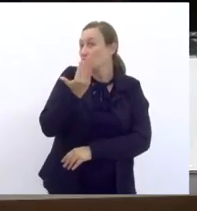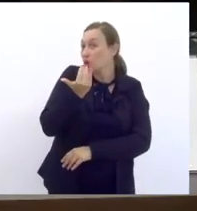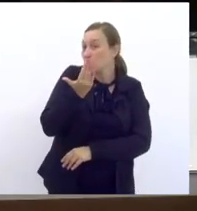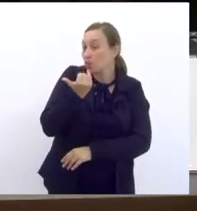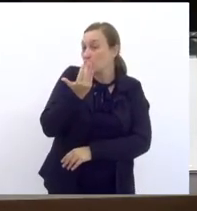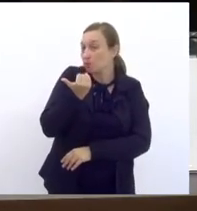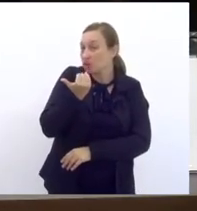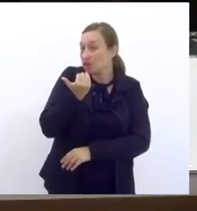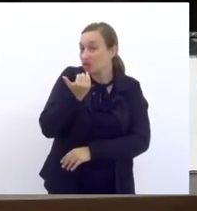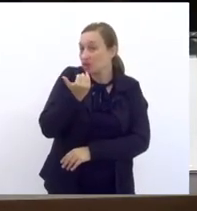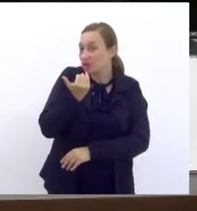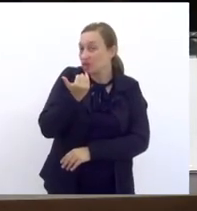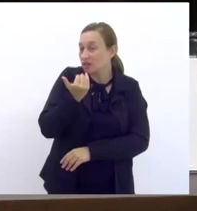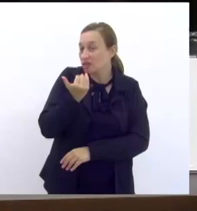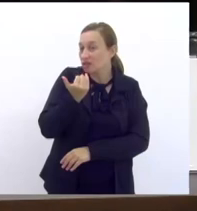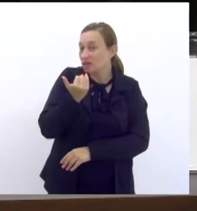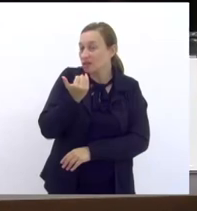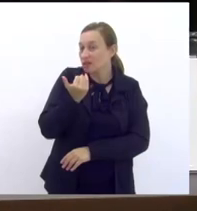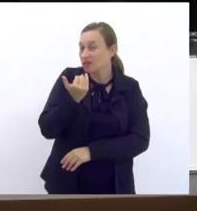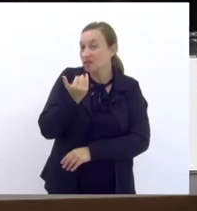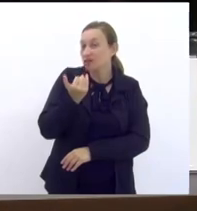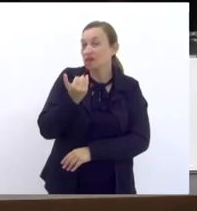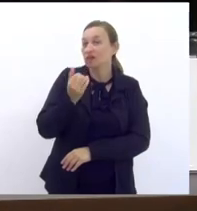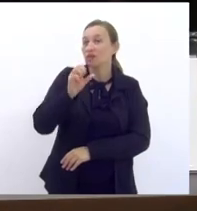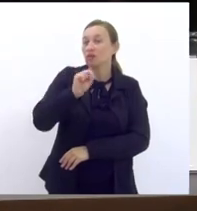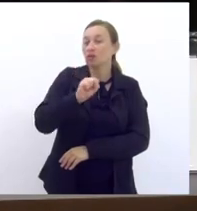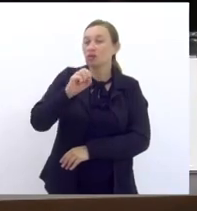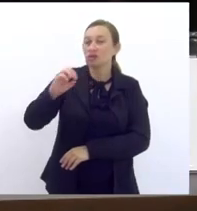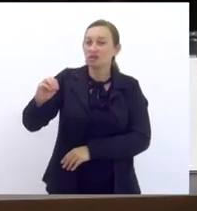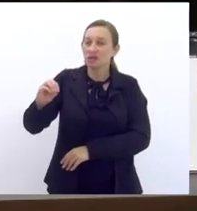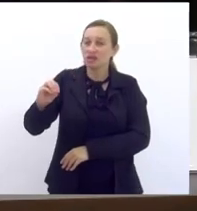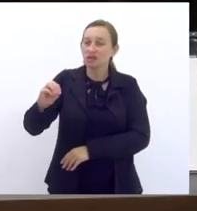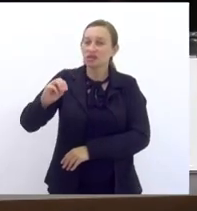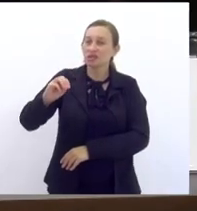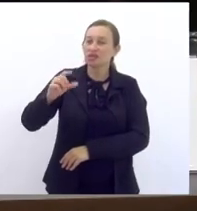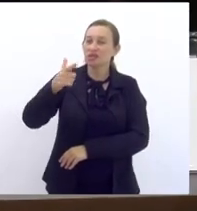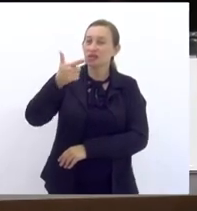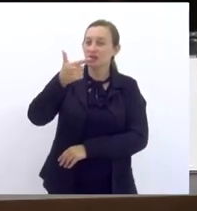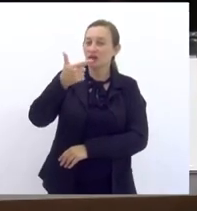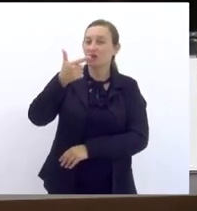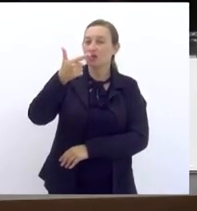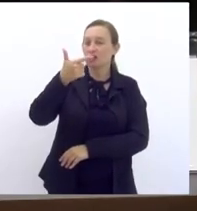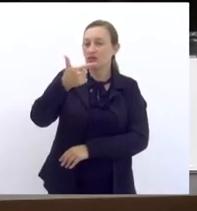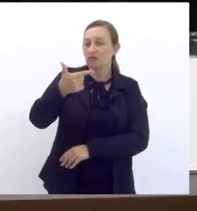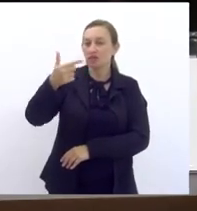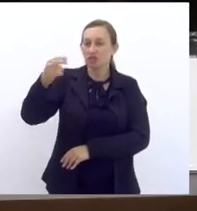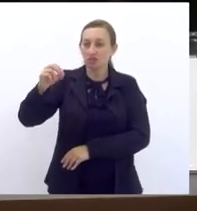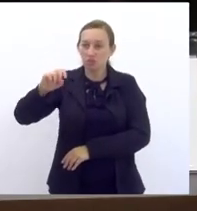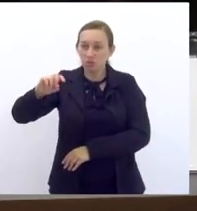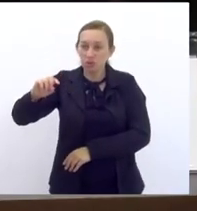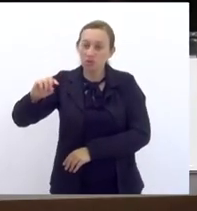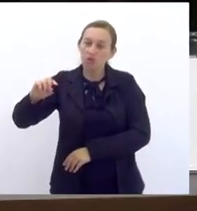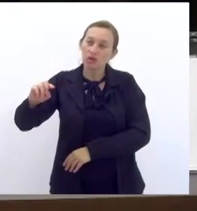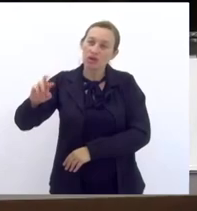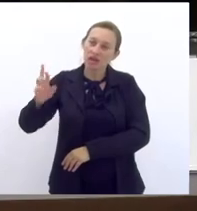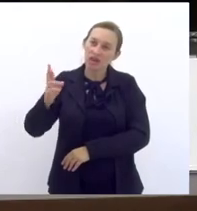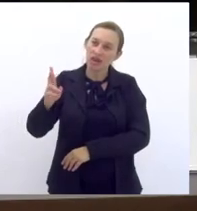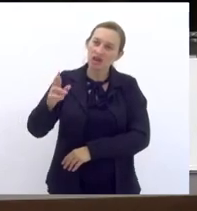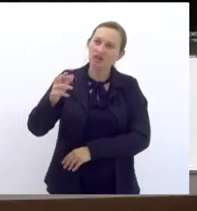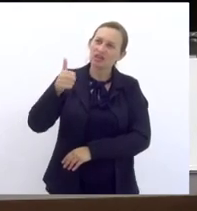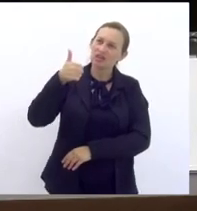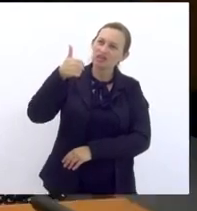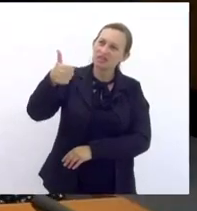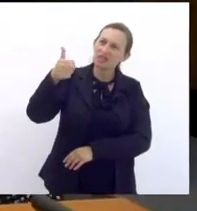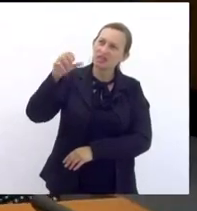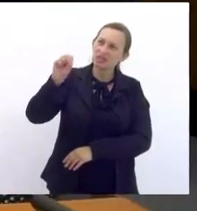para entidade no valor de 820 mil reais para esse ano né Mais ou menos 180